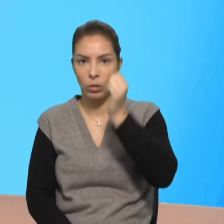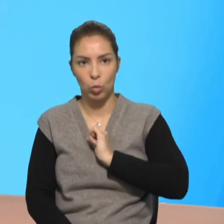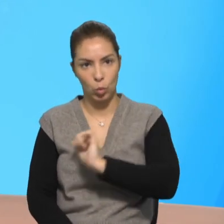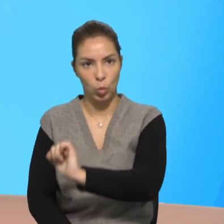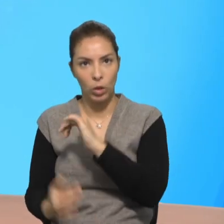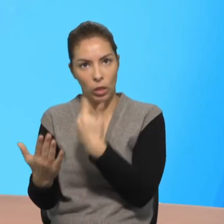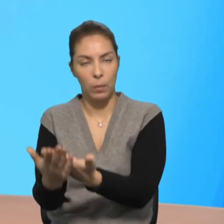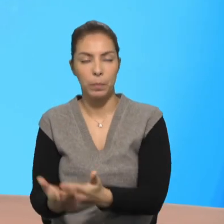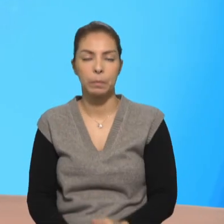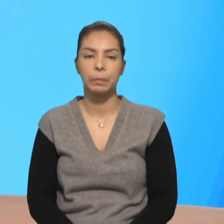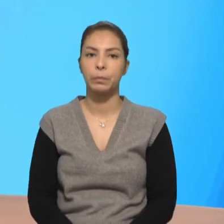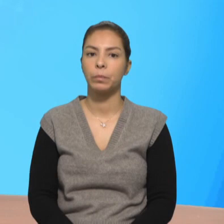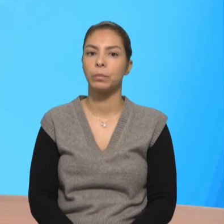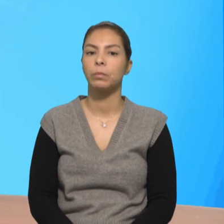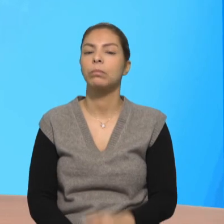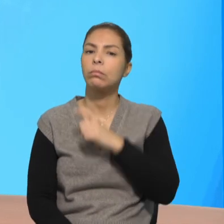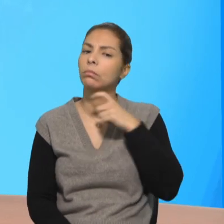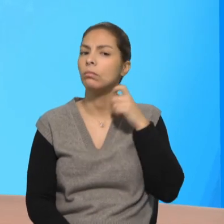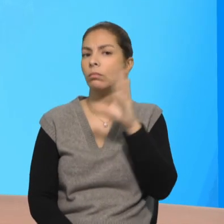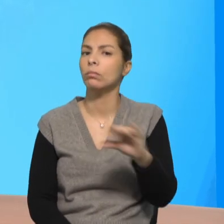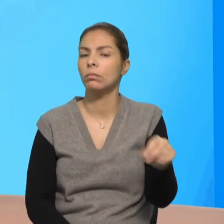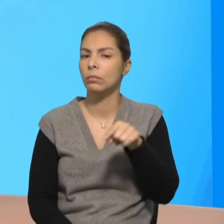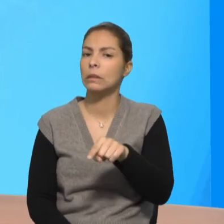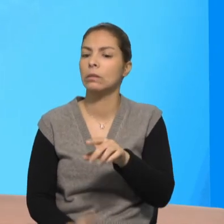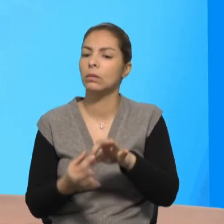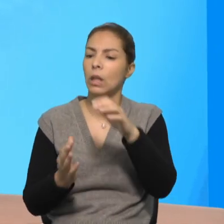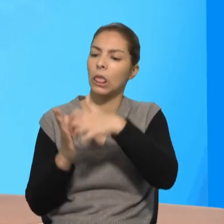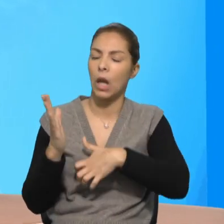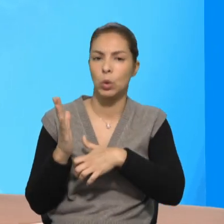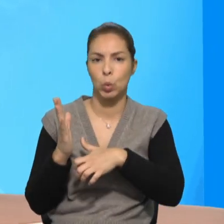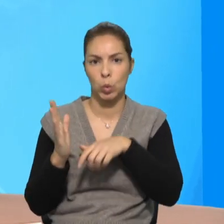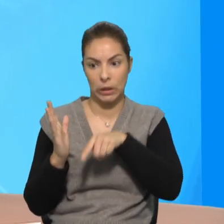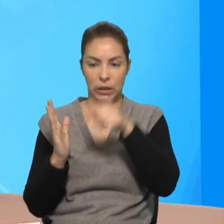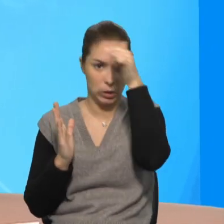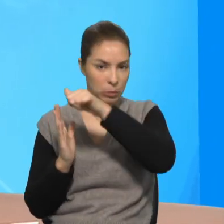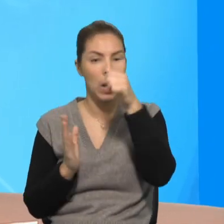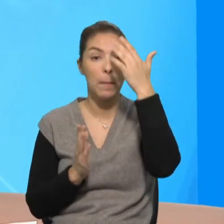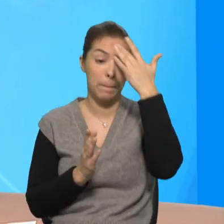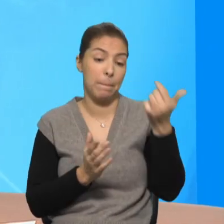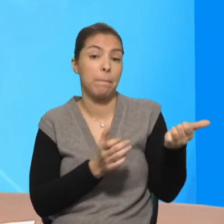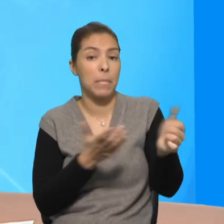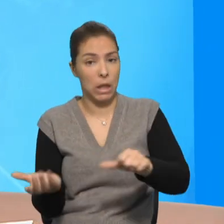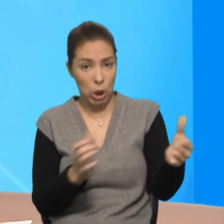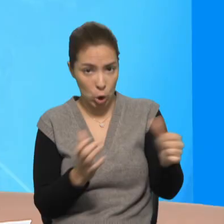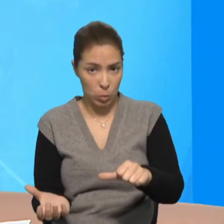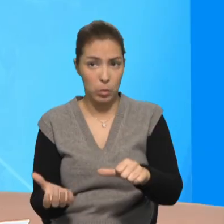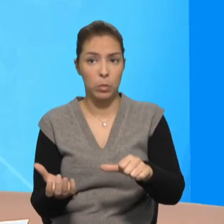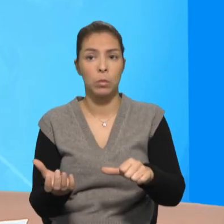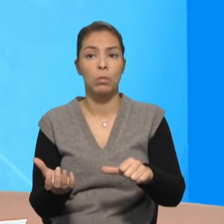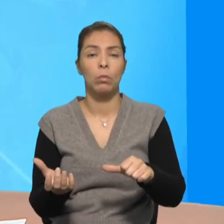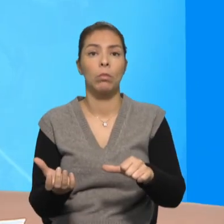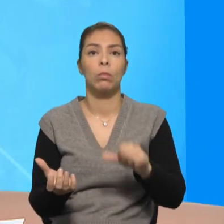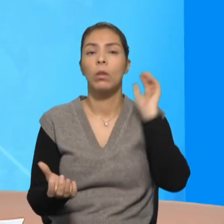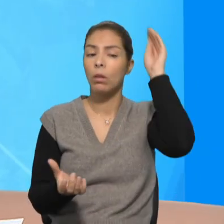Padre João Lourenço, o que é que se inaugura com este relato do batismo e também com a celebração que acontece